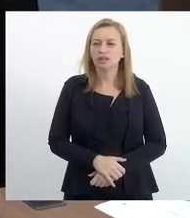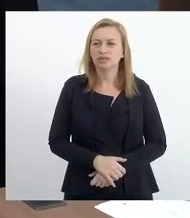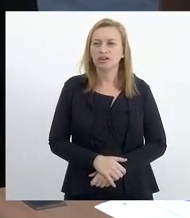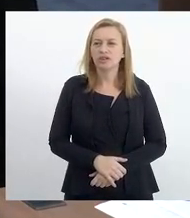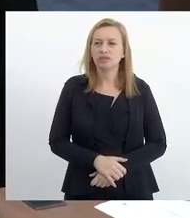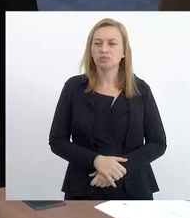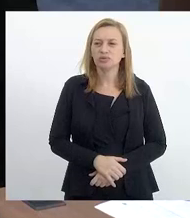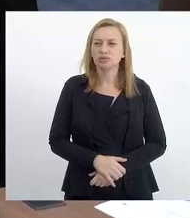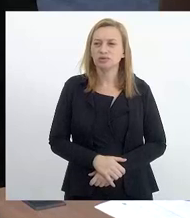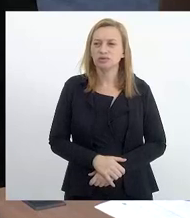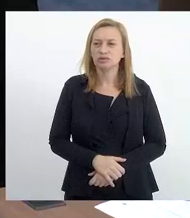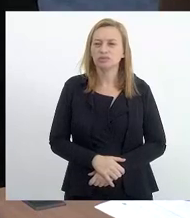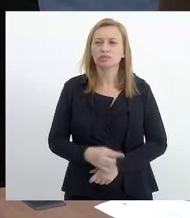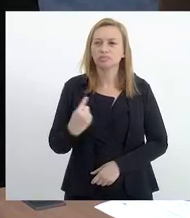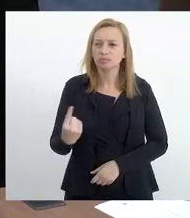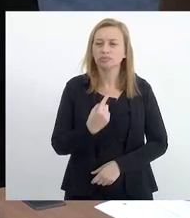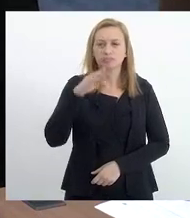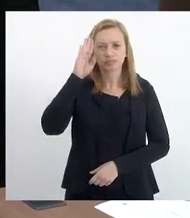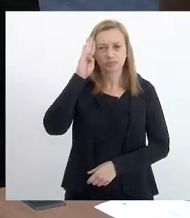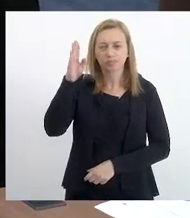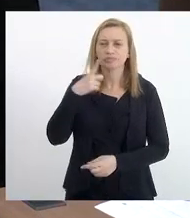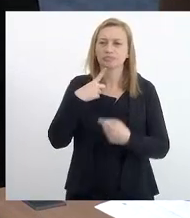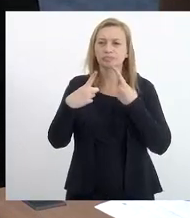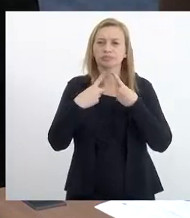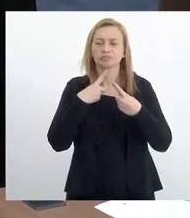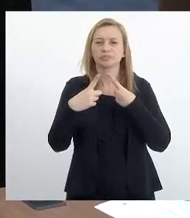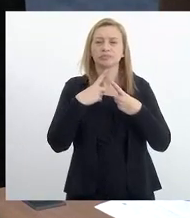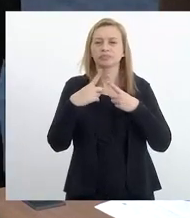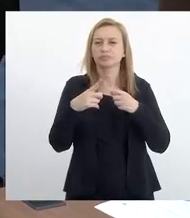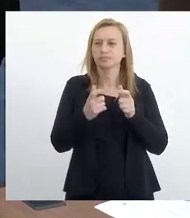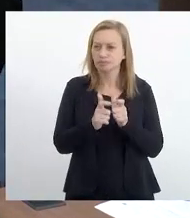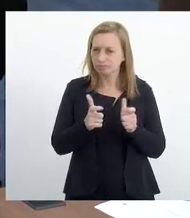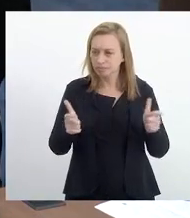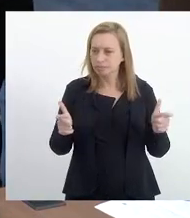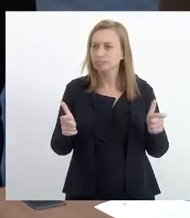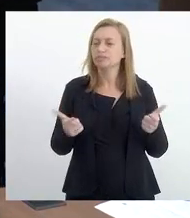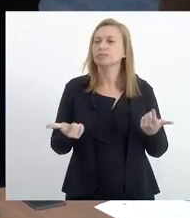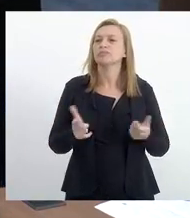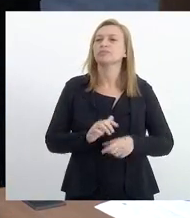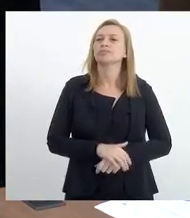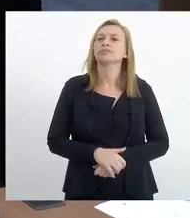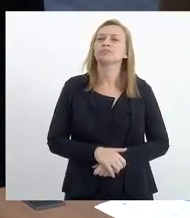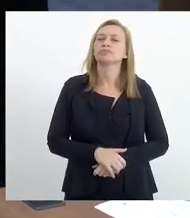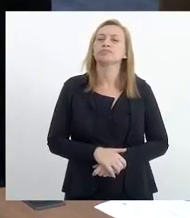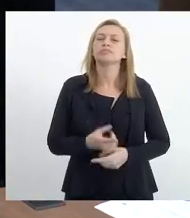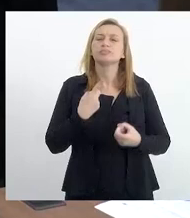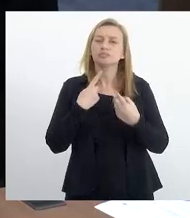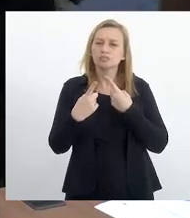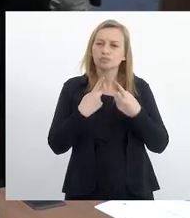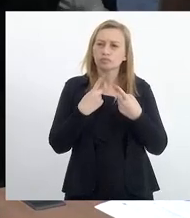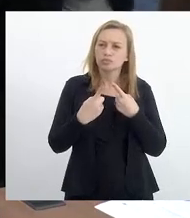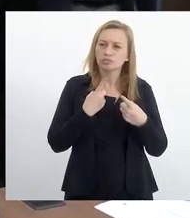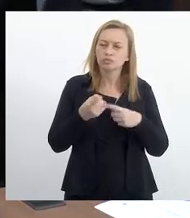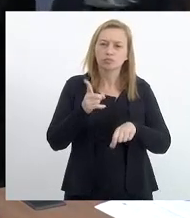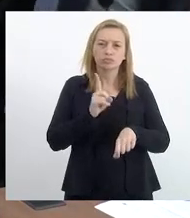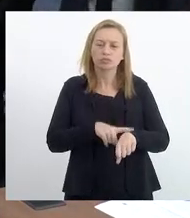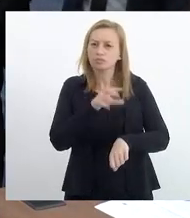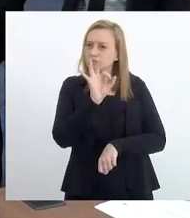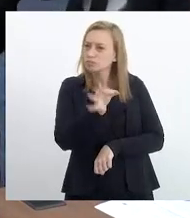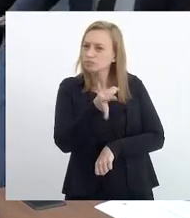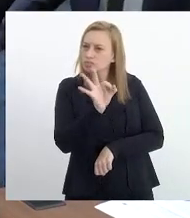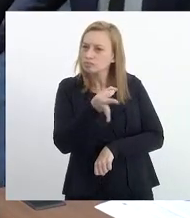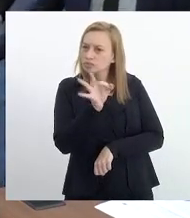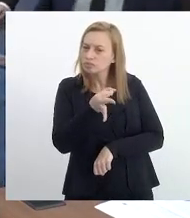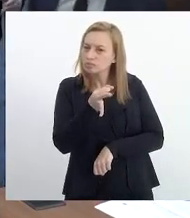Então, para nós, é fundamental que essa discussão seja ampliada, que seja discutida em tempo hábil para